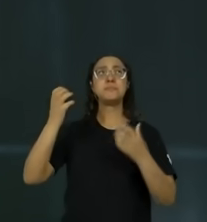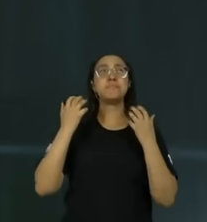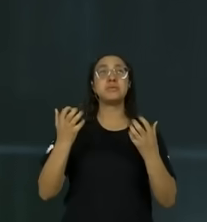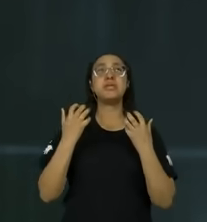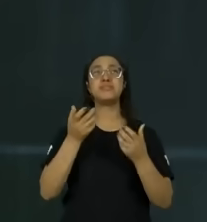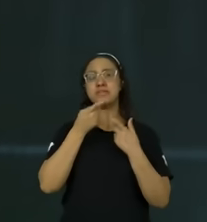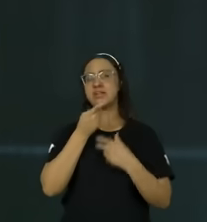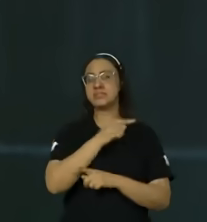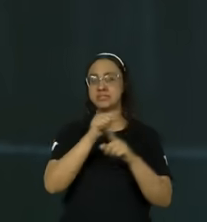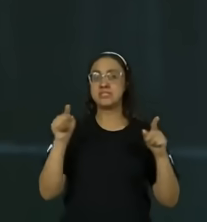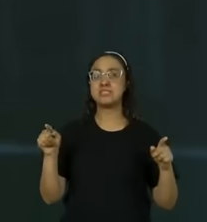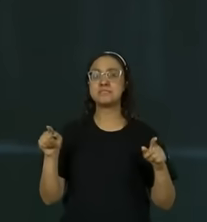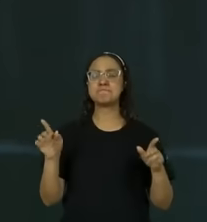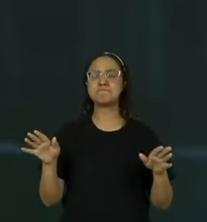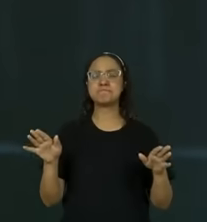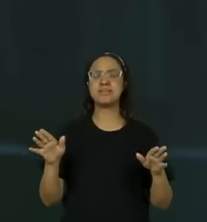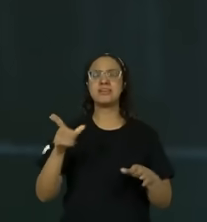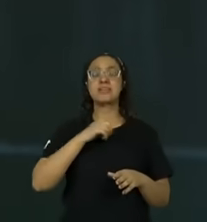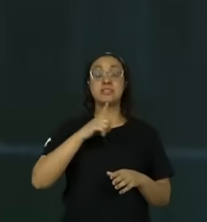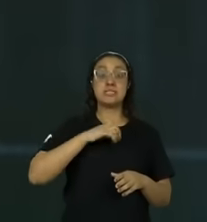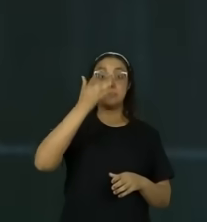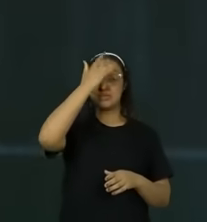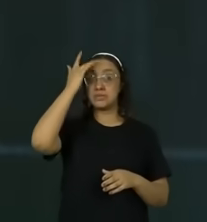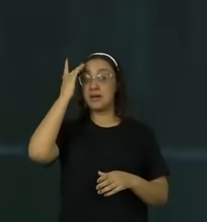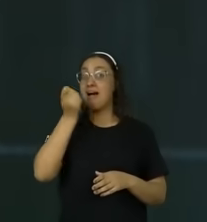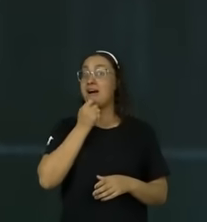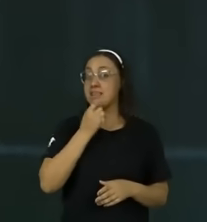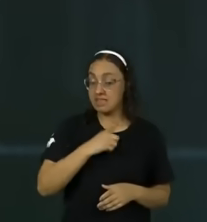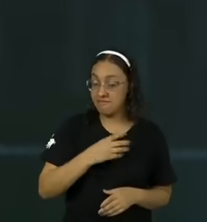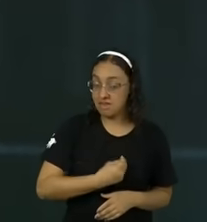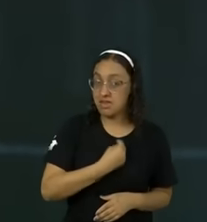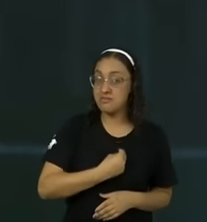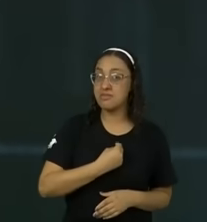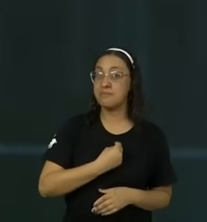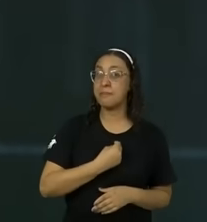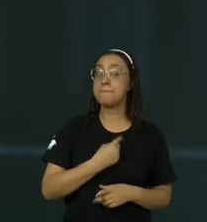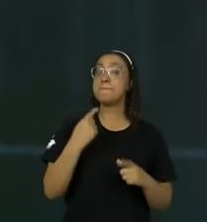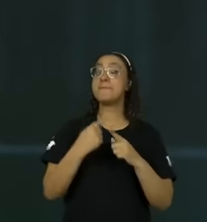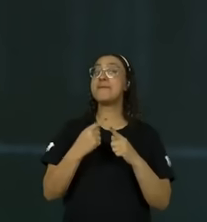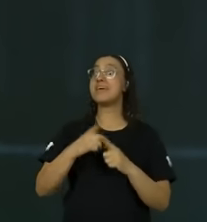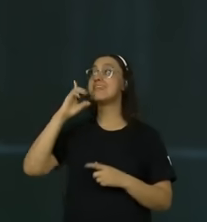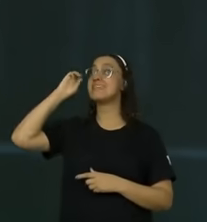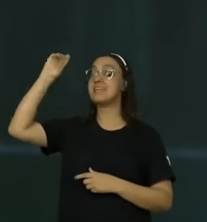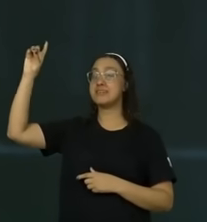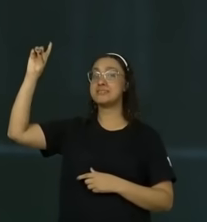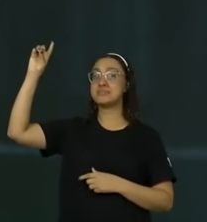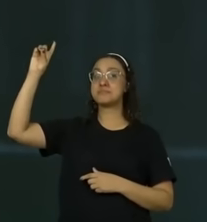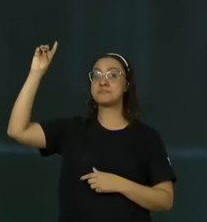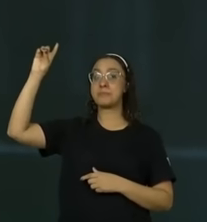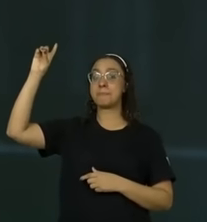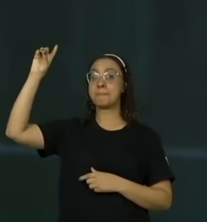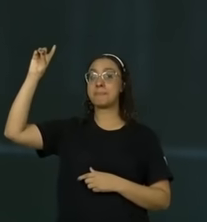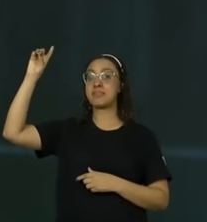aqui, há pessoas que só estão vivas hoje porque Deus tem lhes poupado, porque